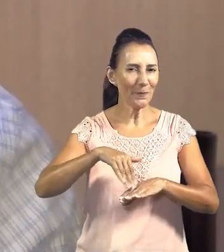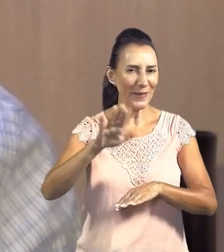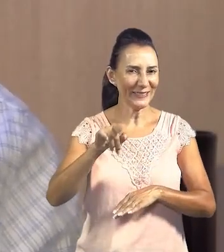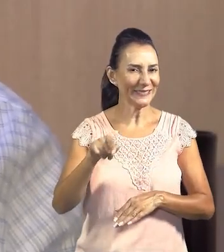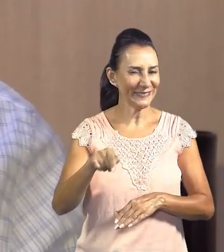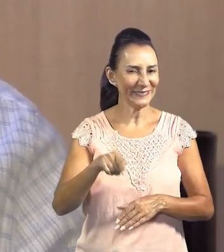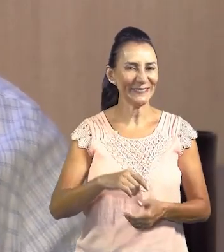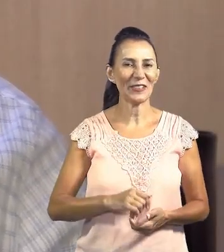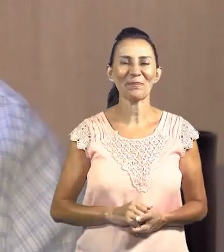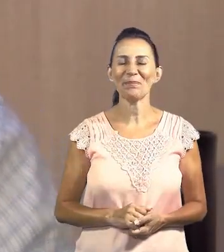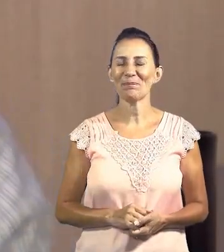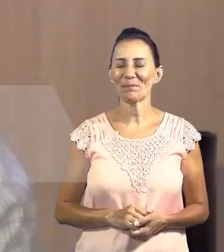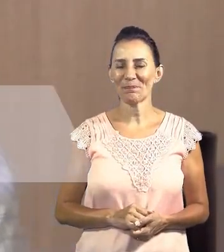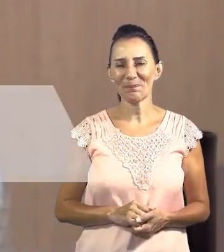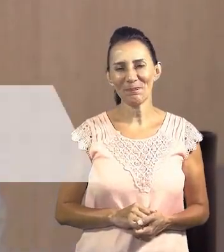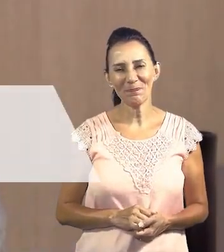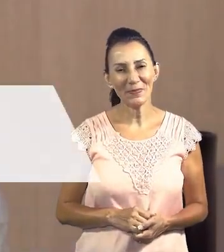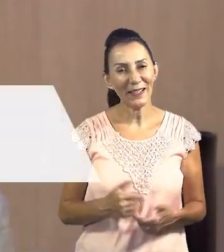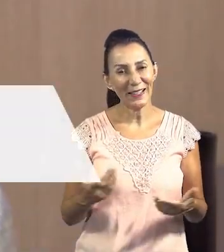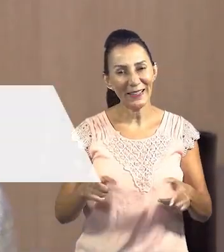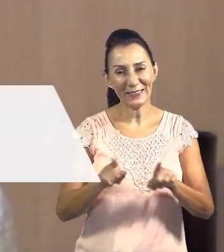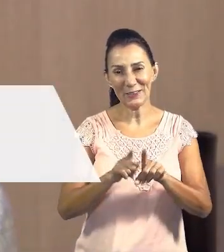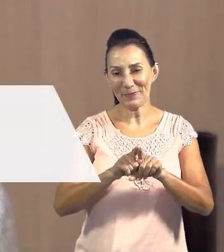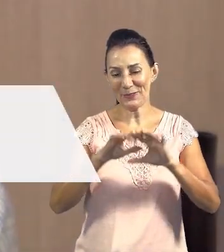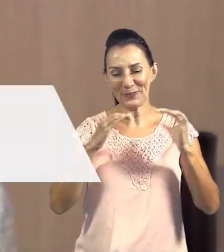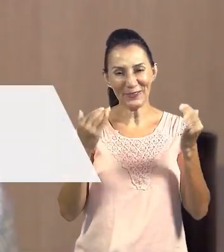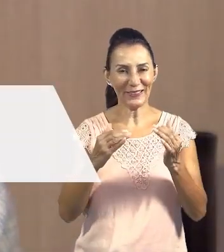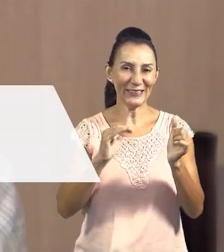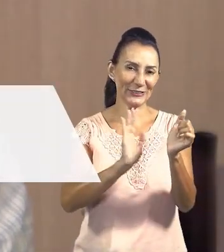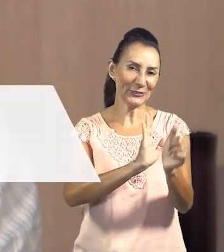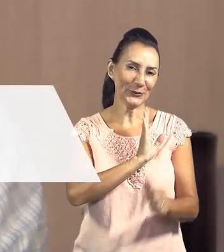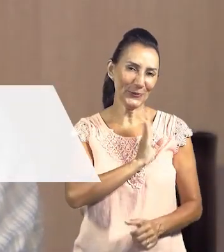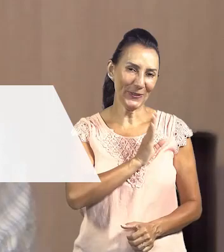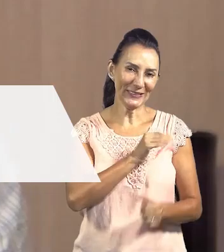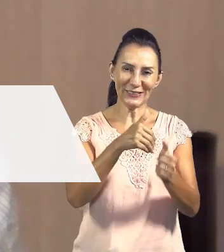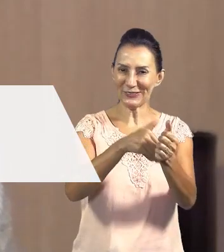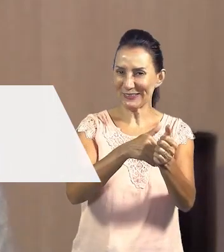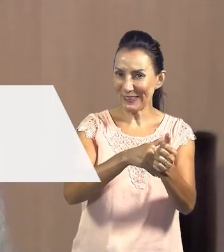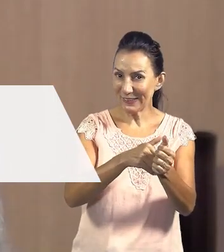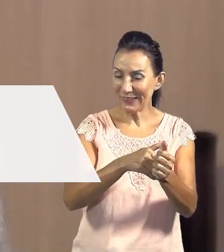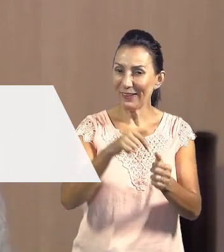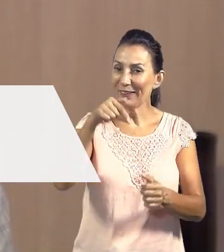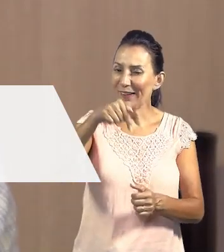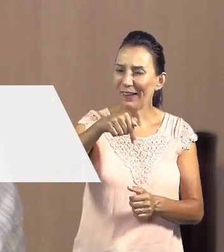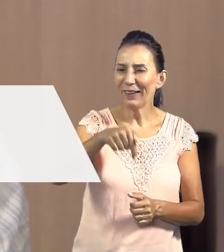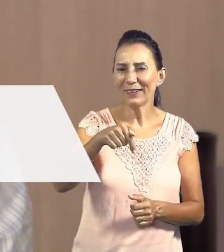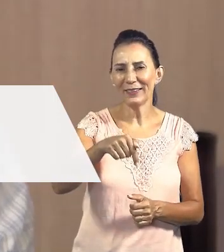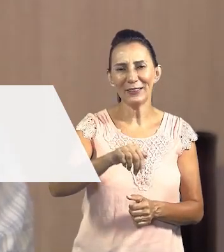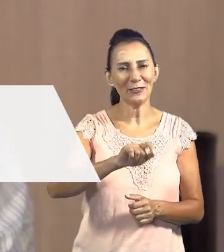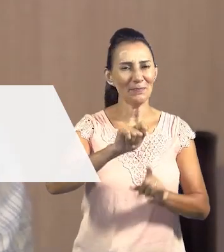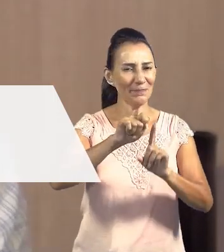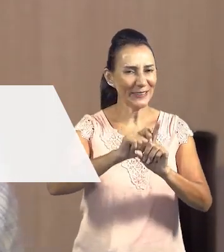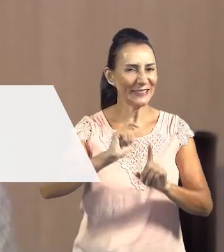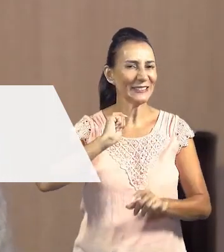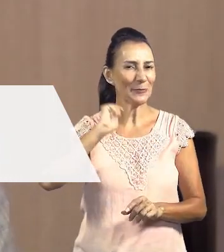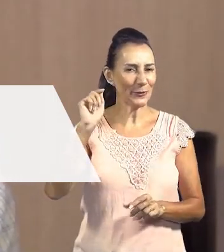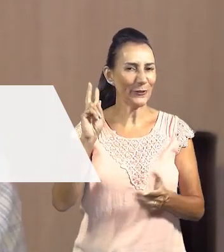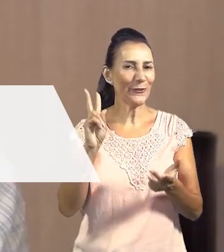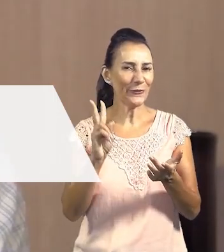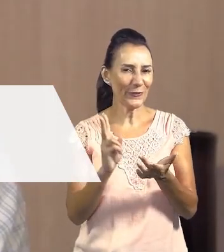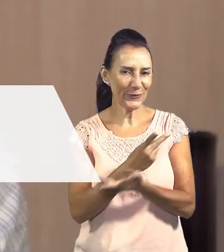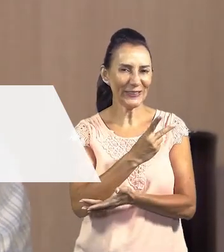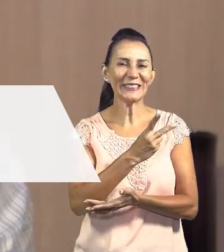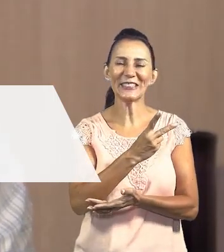do coração. Olha quanta gente boa nós vamos ter aqui no mês de abril. Olha, na